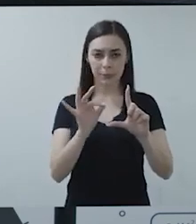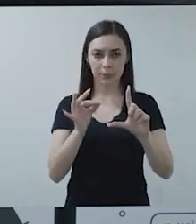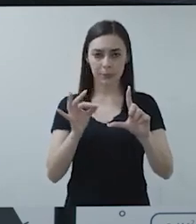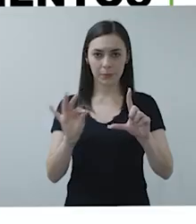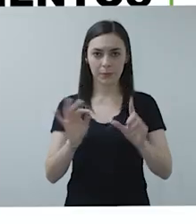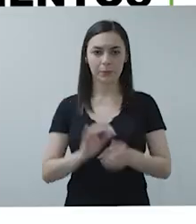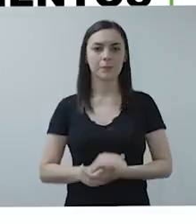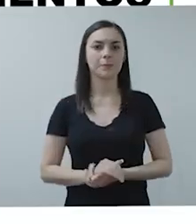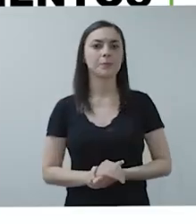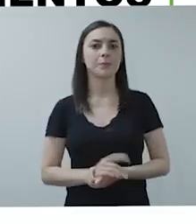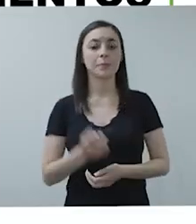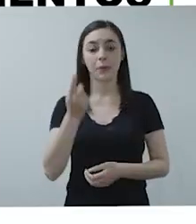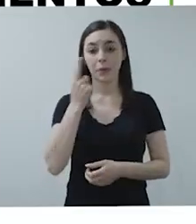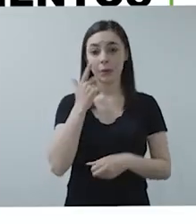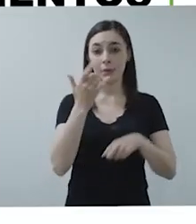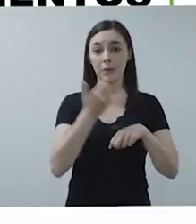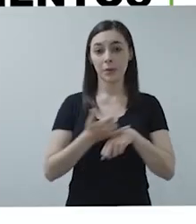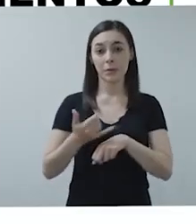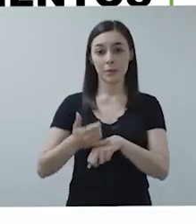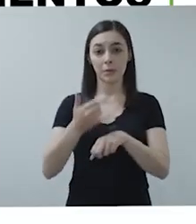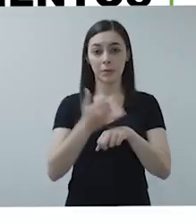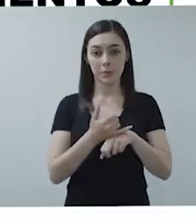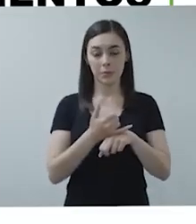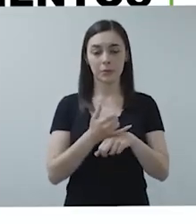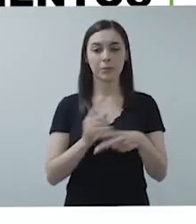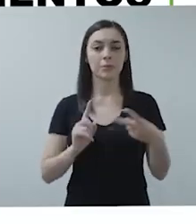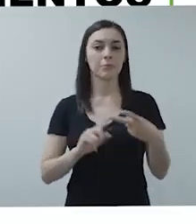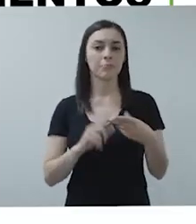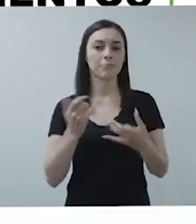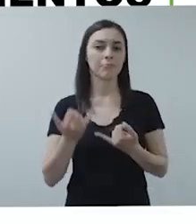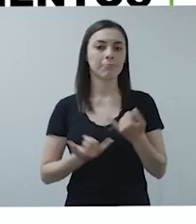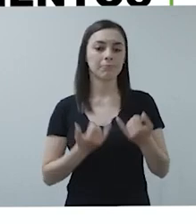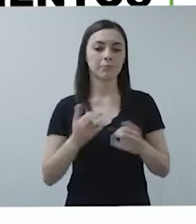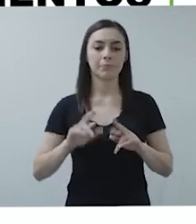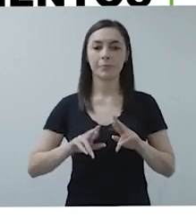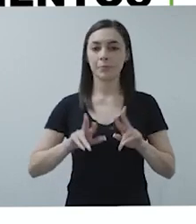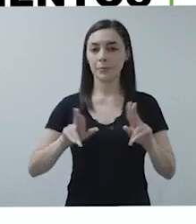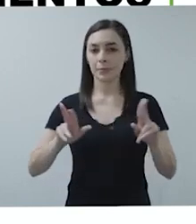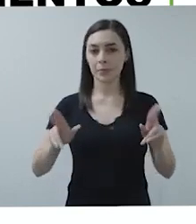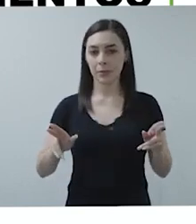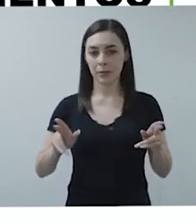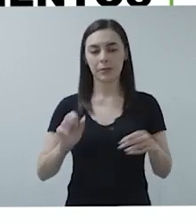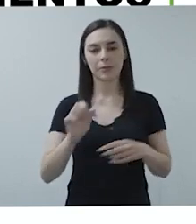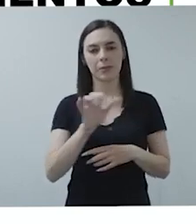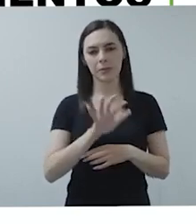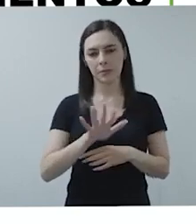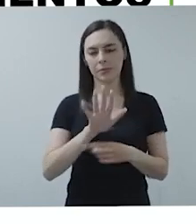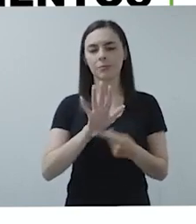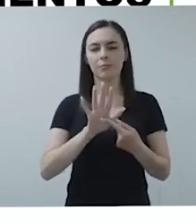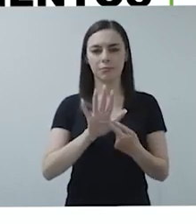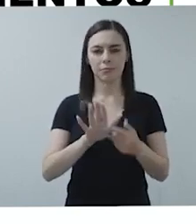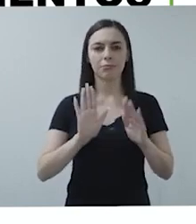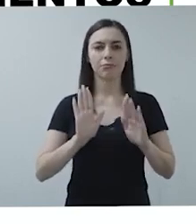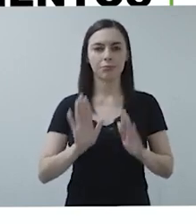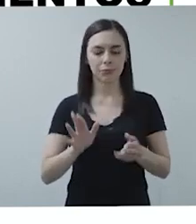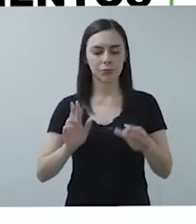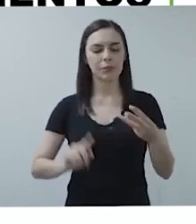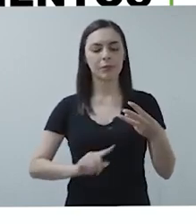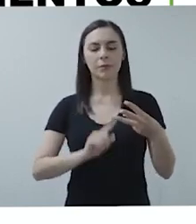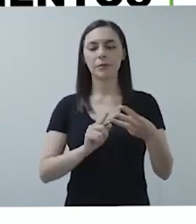Vejam lá. Os objetos, os brinquedos, todas as imagens que nós mostramos.